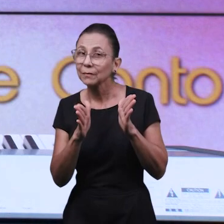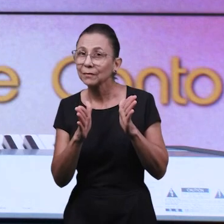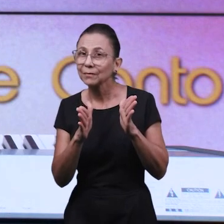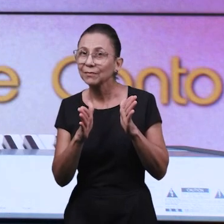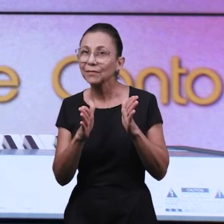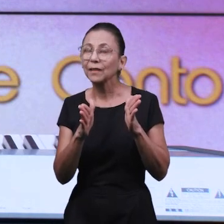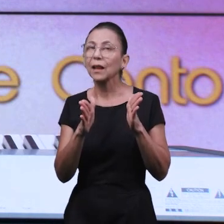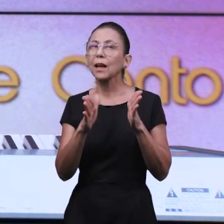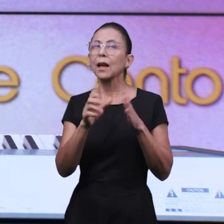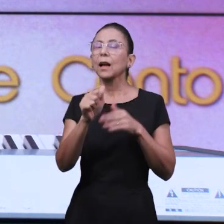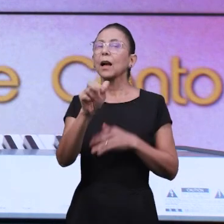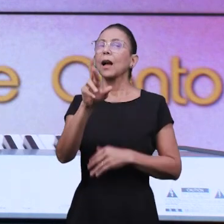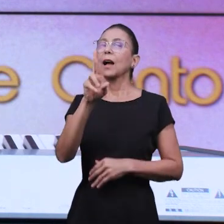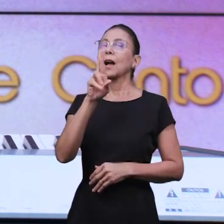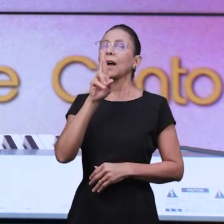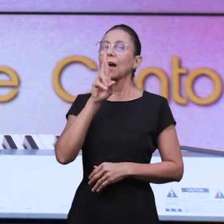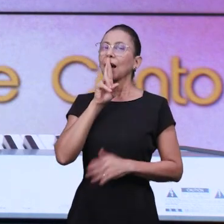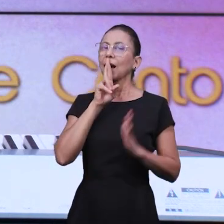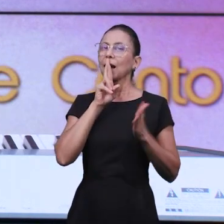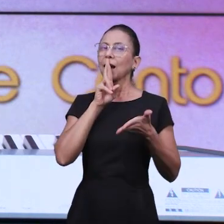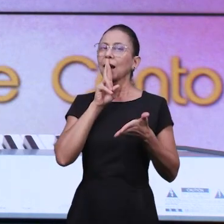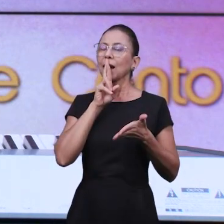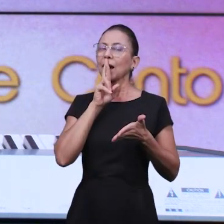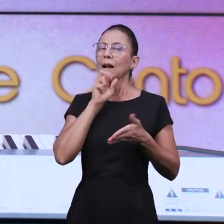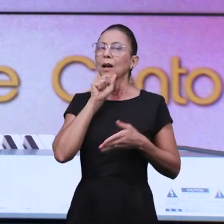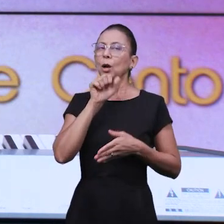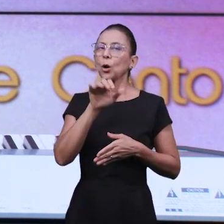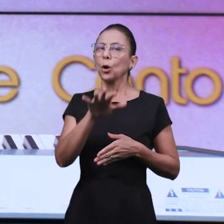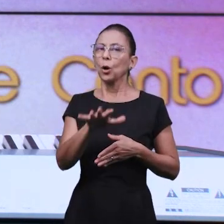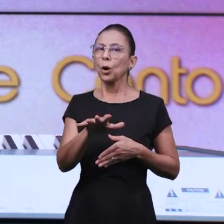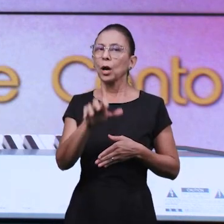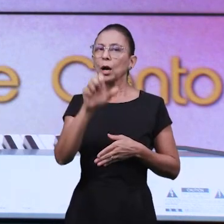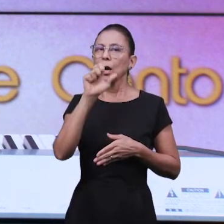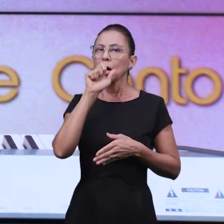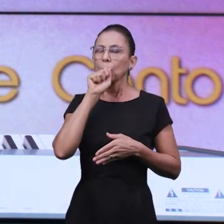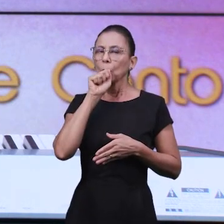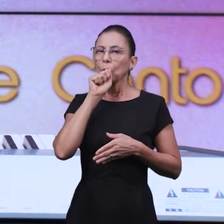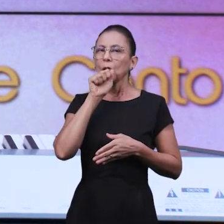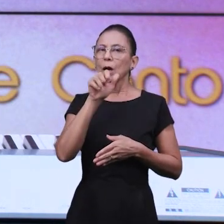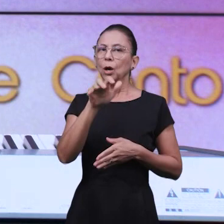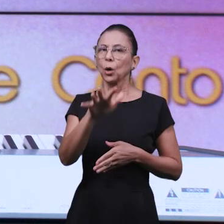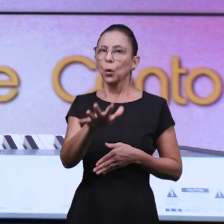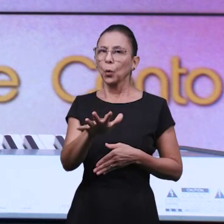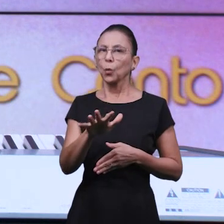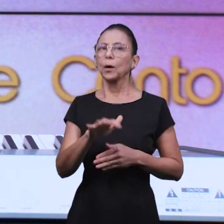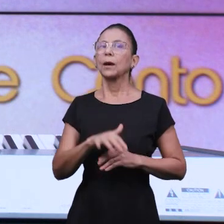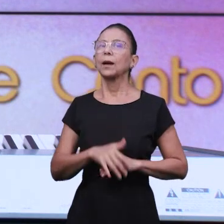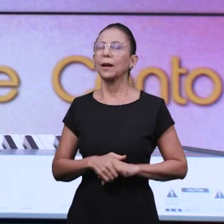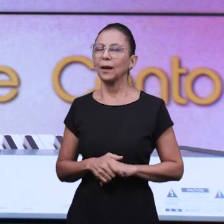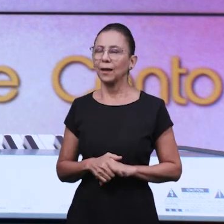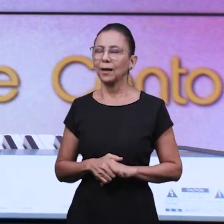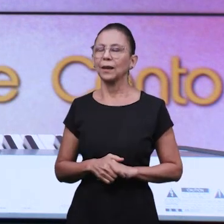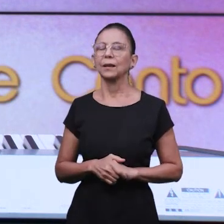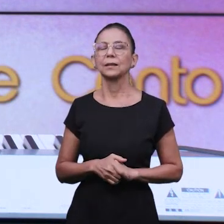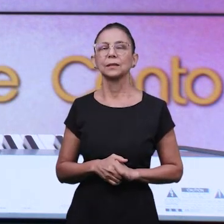estar inspirando e respirando, ou seja, ativando essa